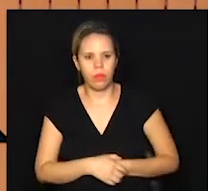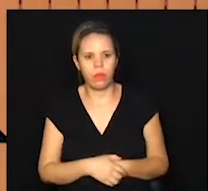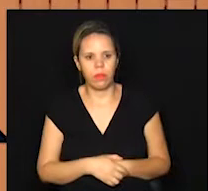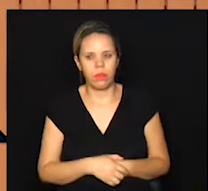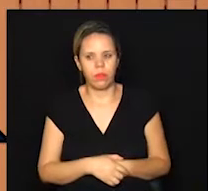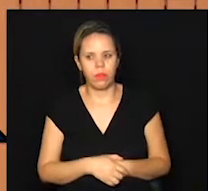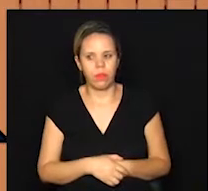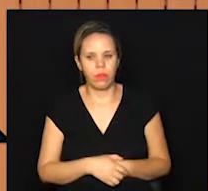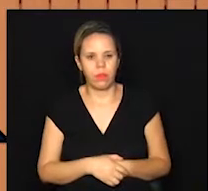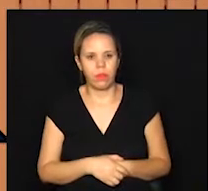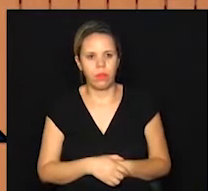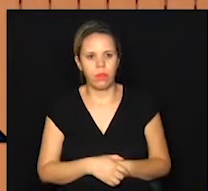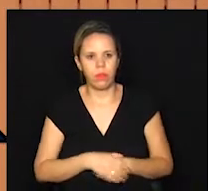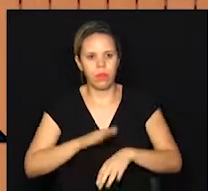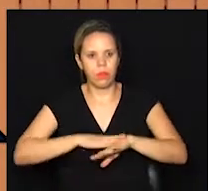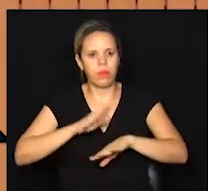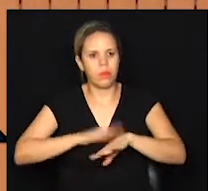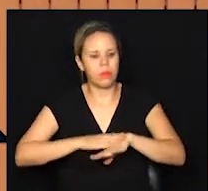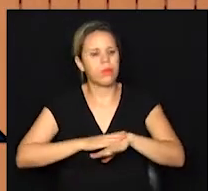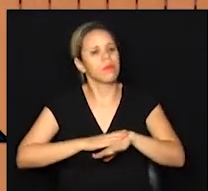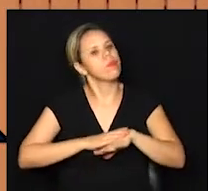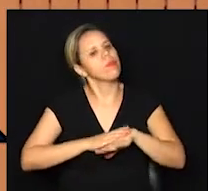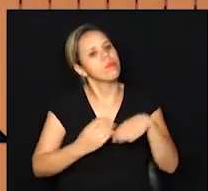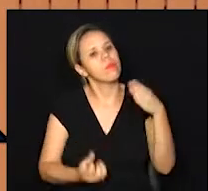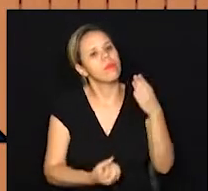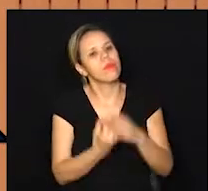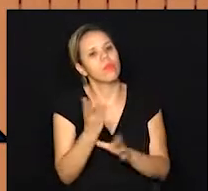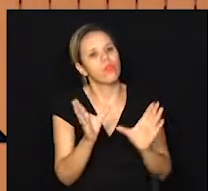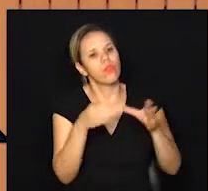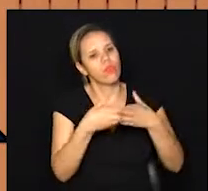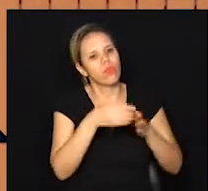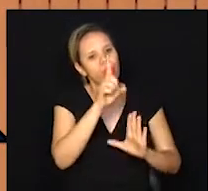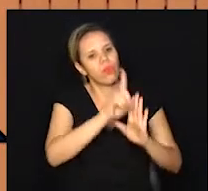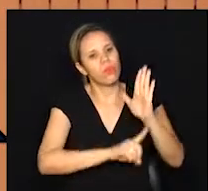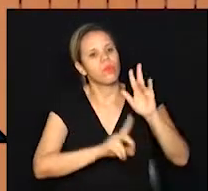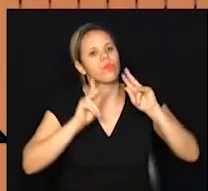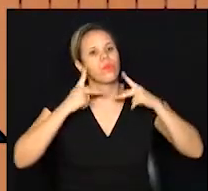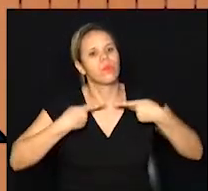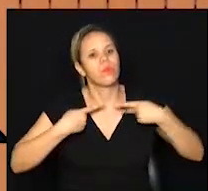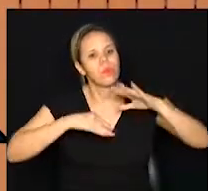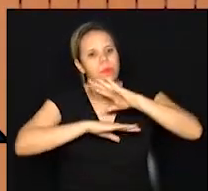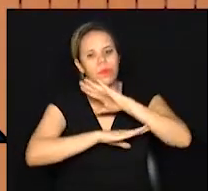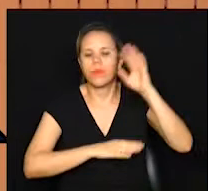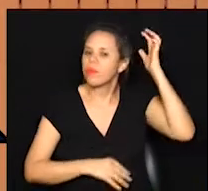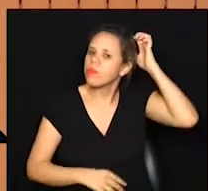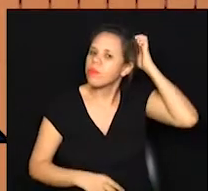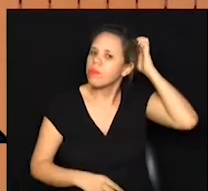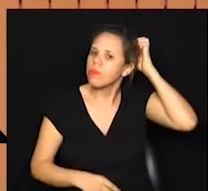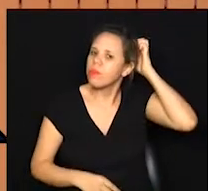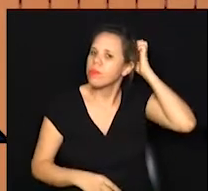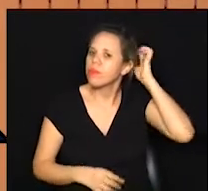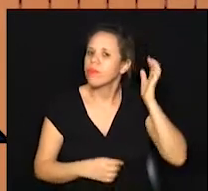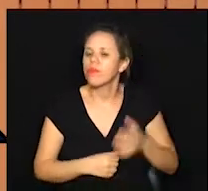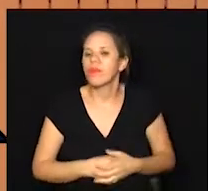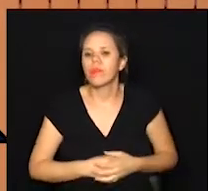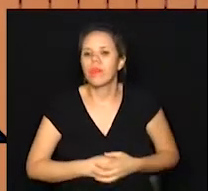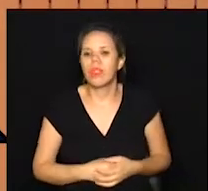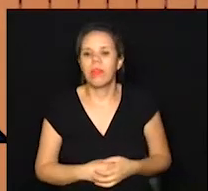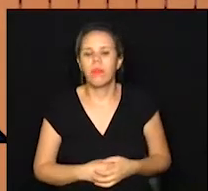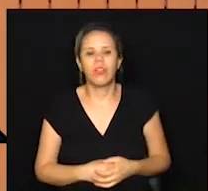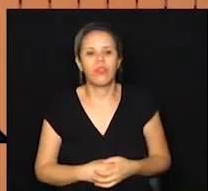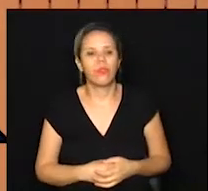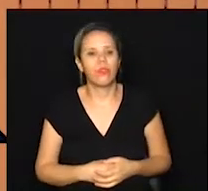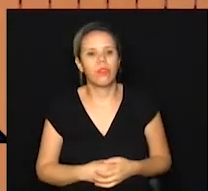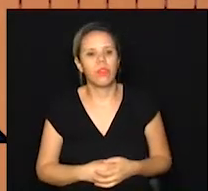Inclusive, foi o autor da criação da Comissão de Direitos Humanos nessa casa e que foi